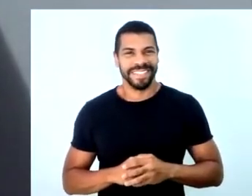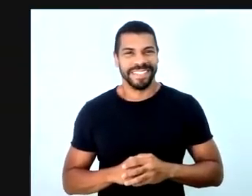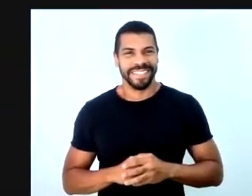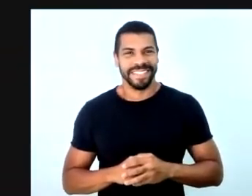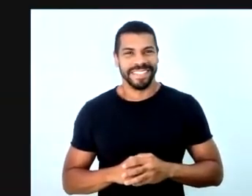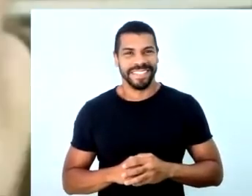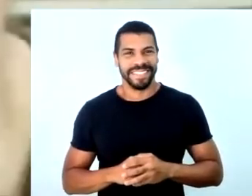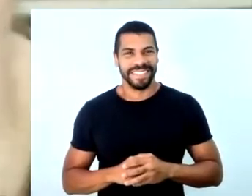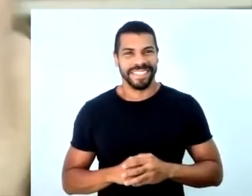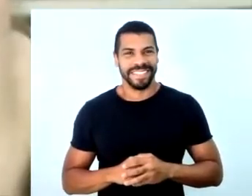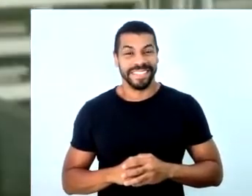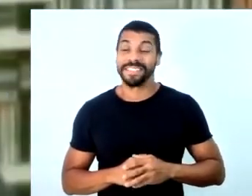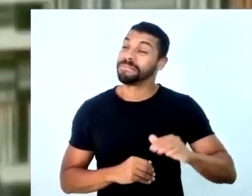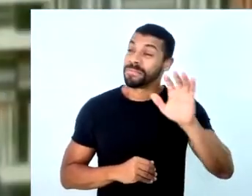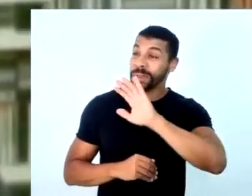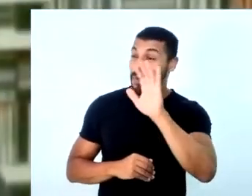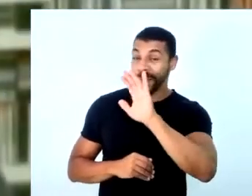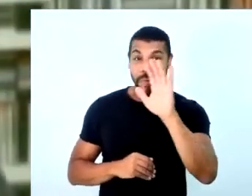pouco.